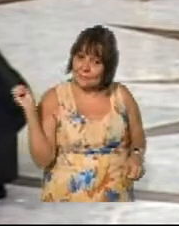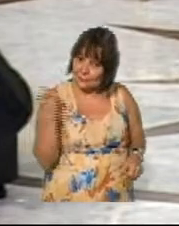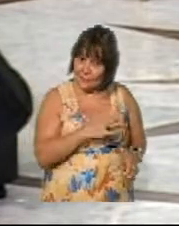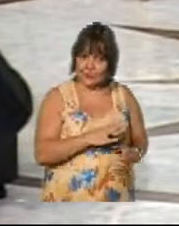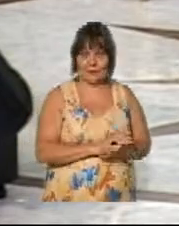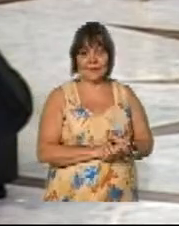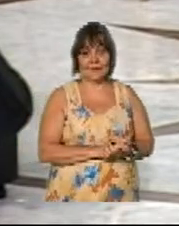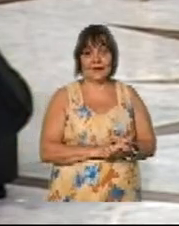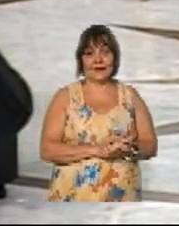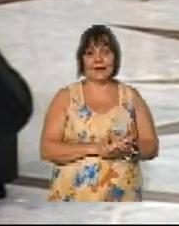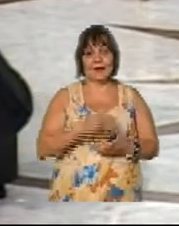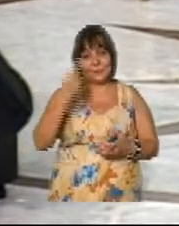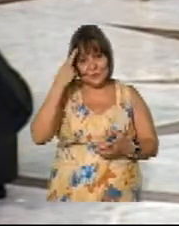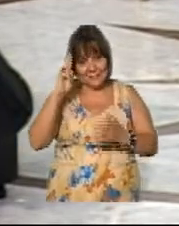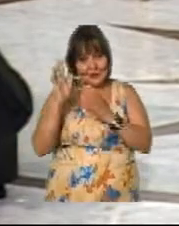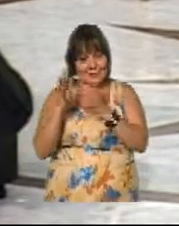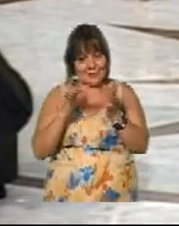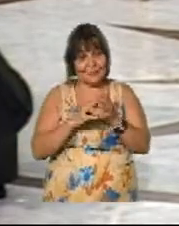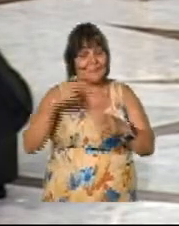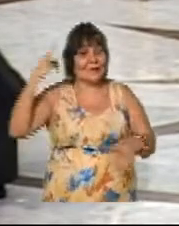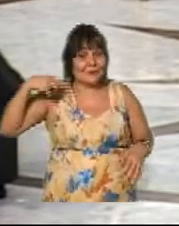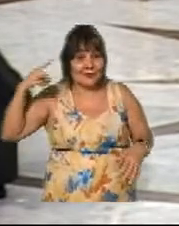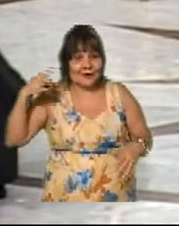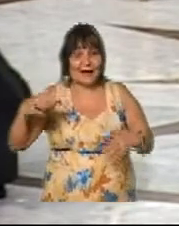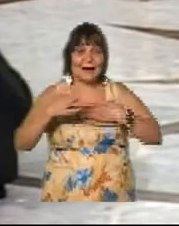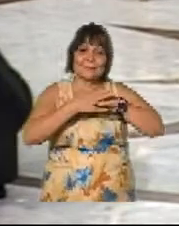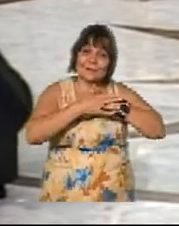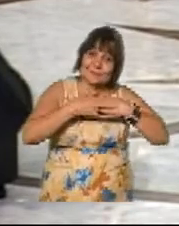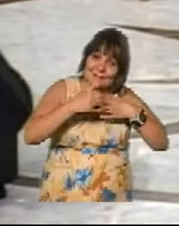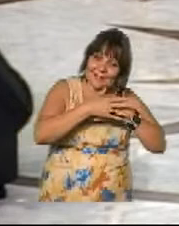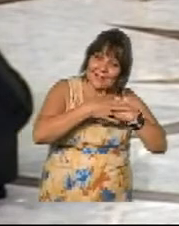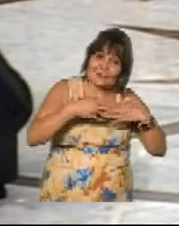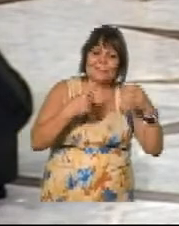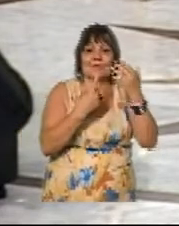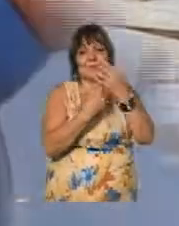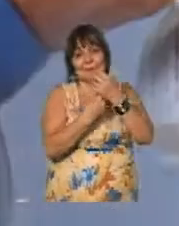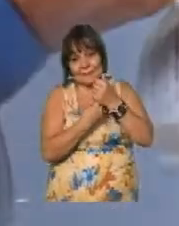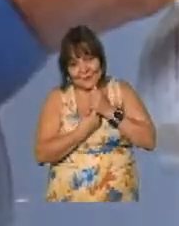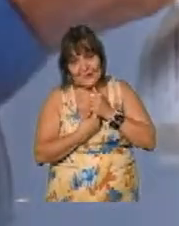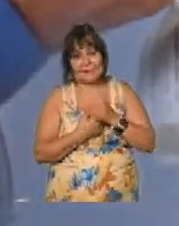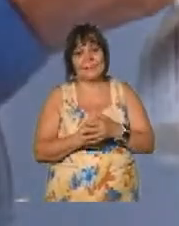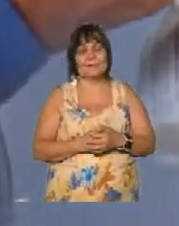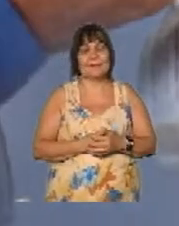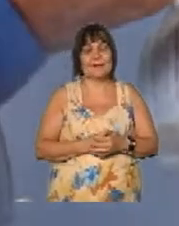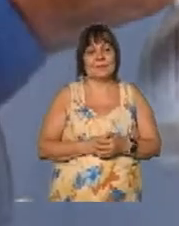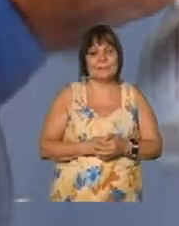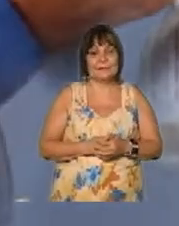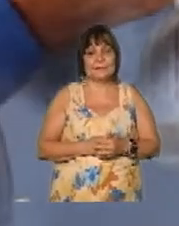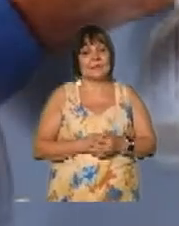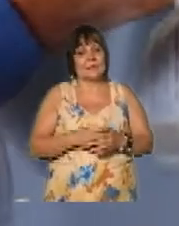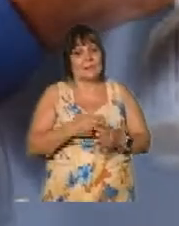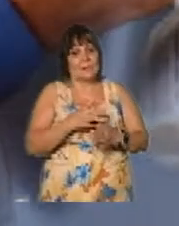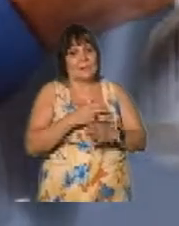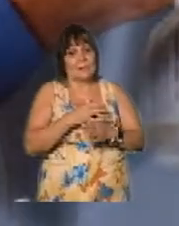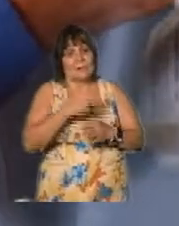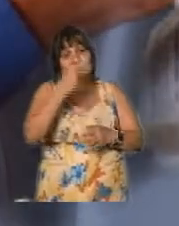como confortador e também como protetor. 1 João 5,18 diz: sabemos todo aquele que é